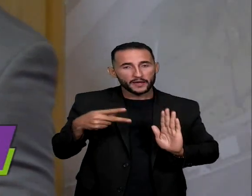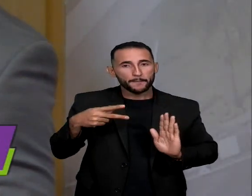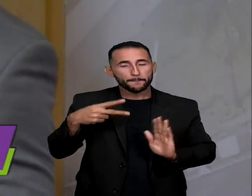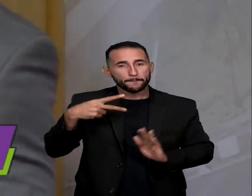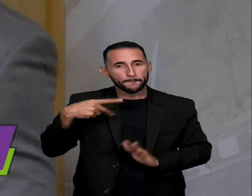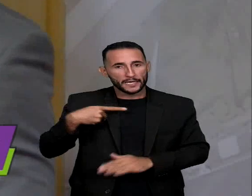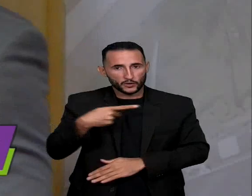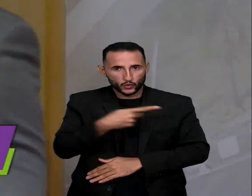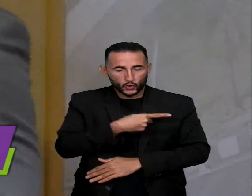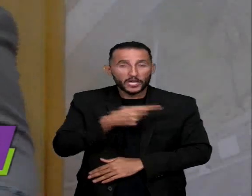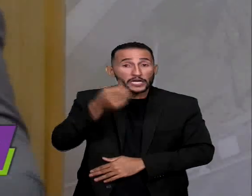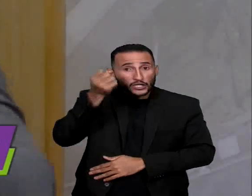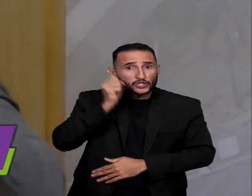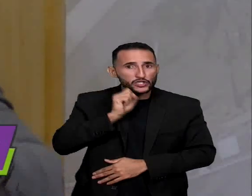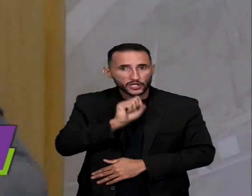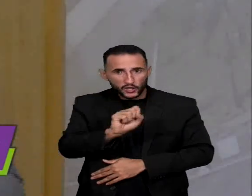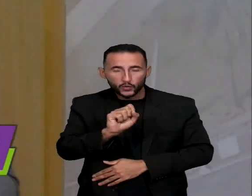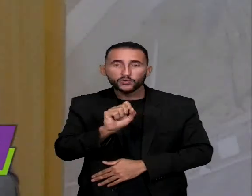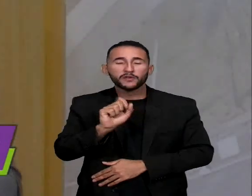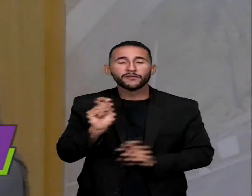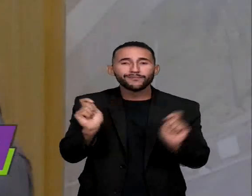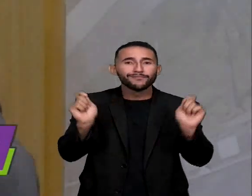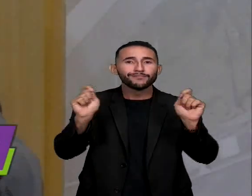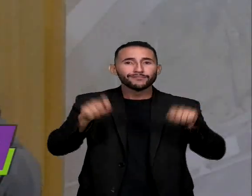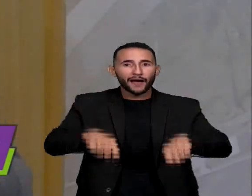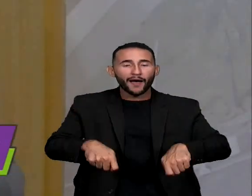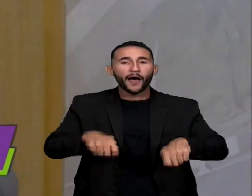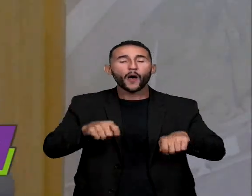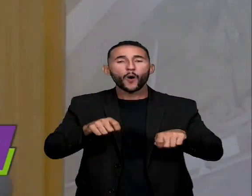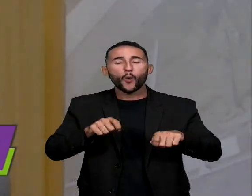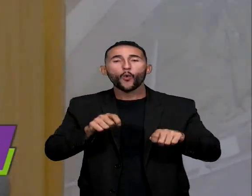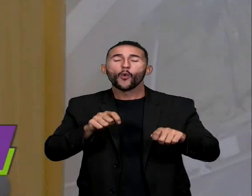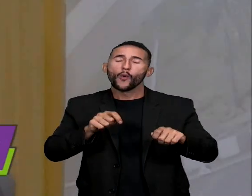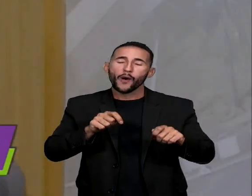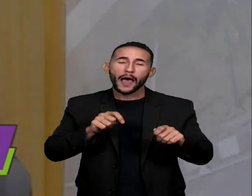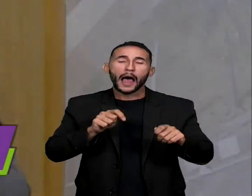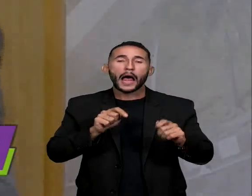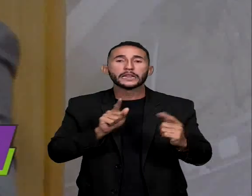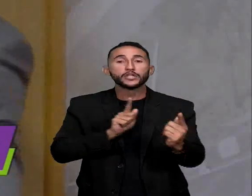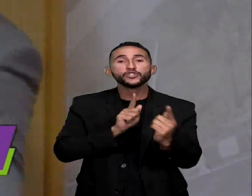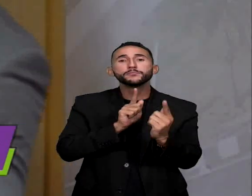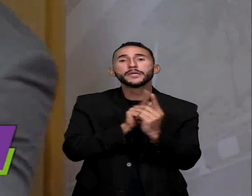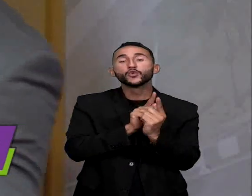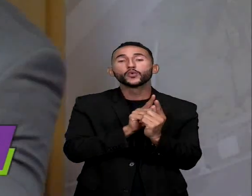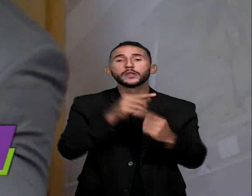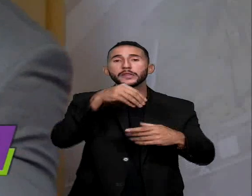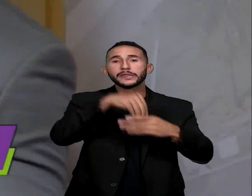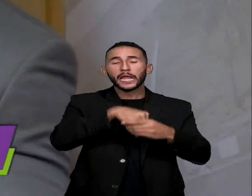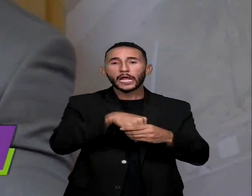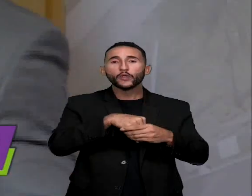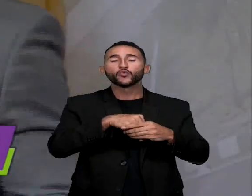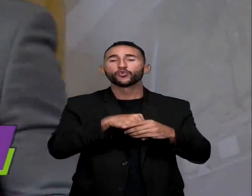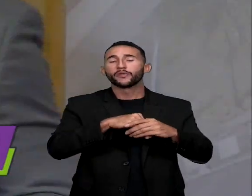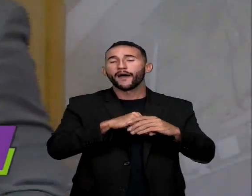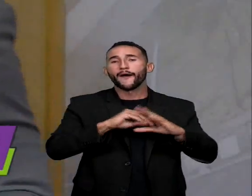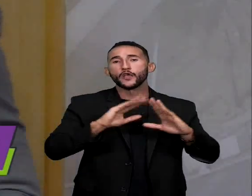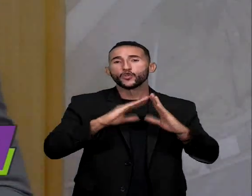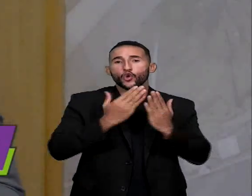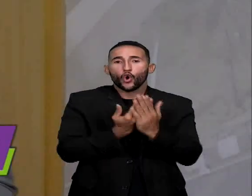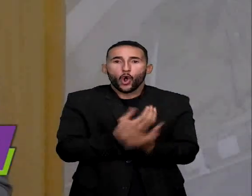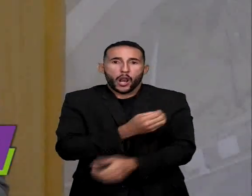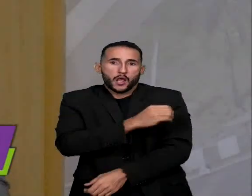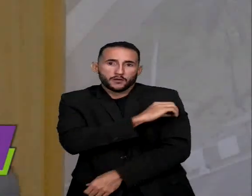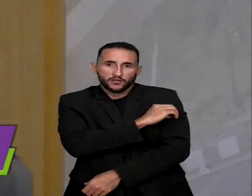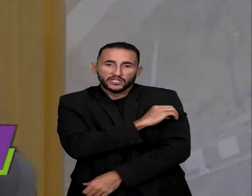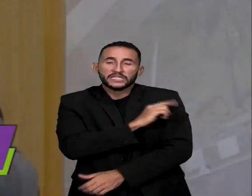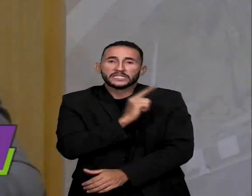selegato que o atendimento nas conveniadas elas vão ter os mesmos direitos que isso não acontecia